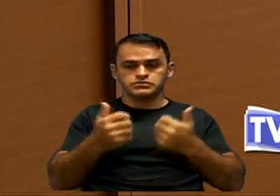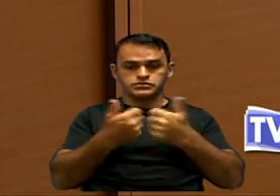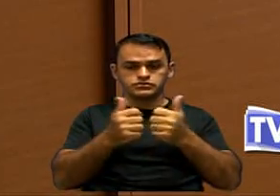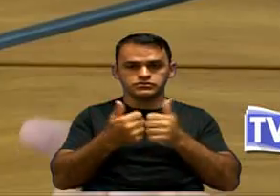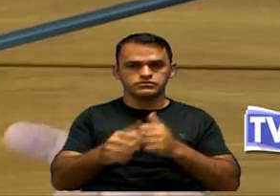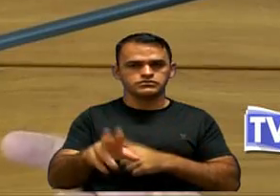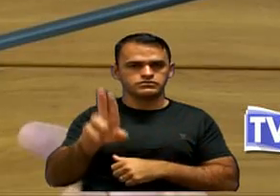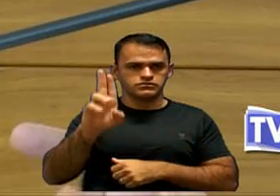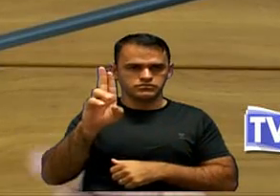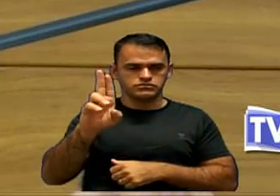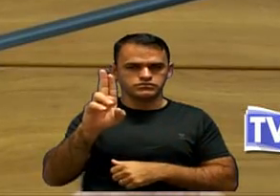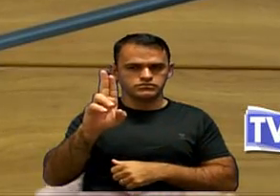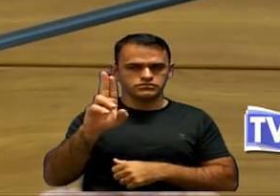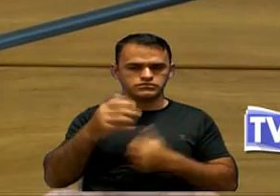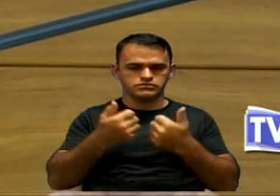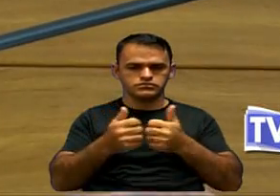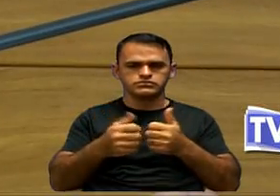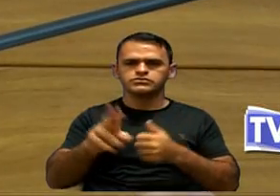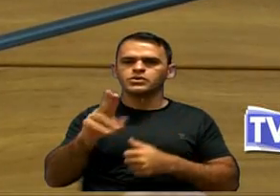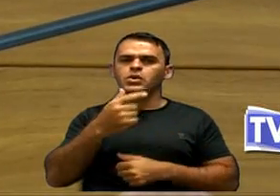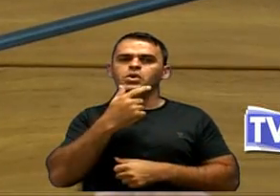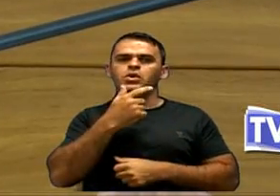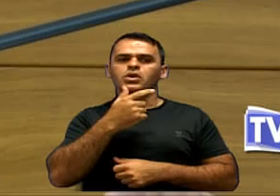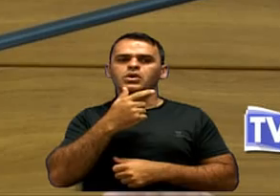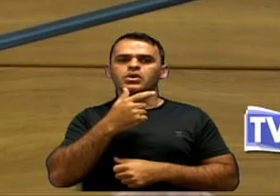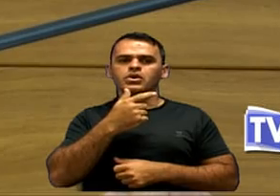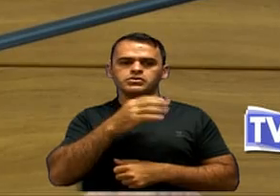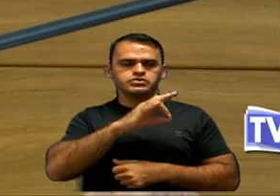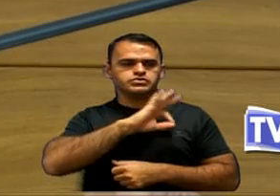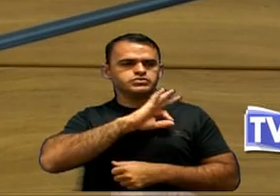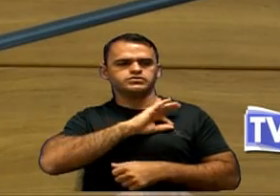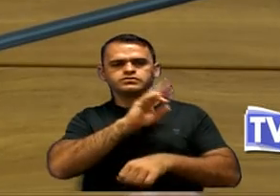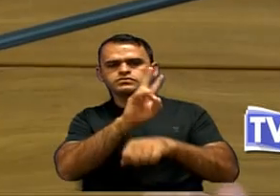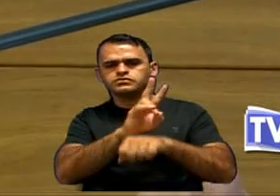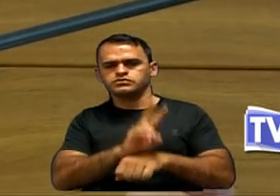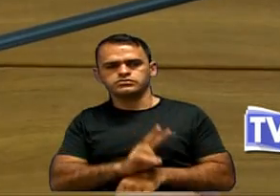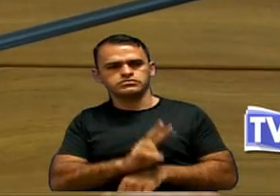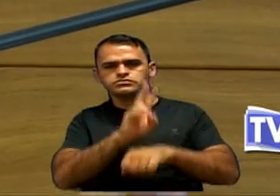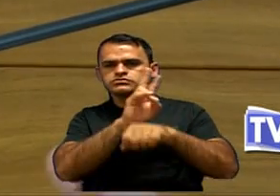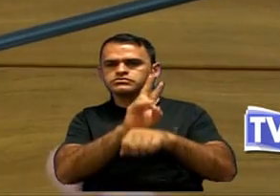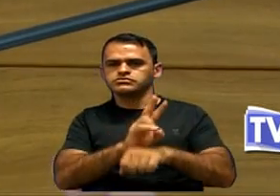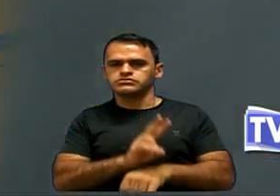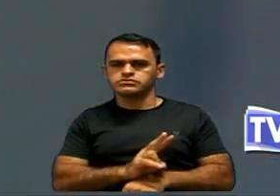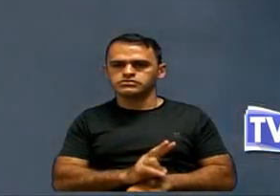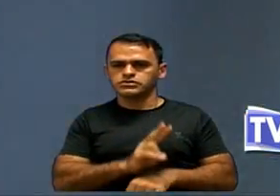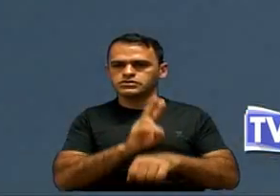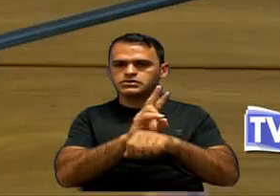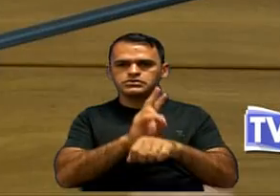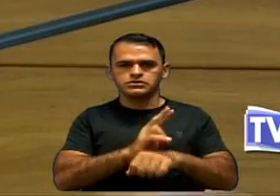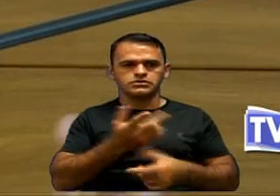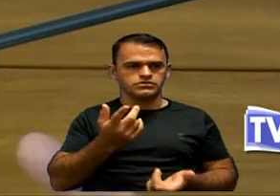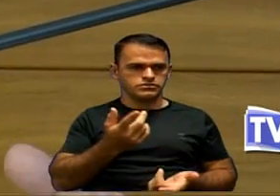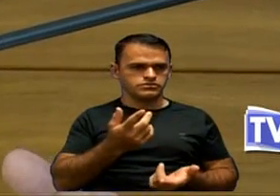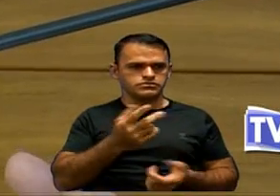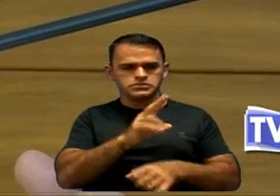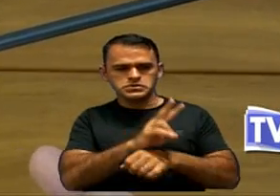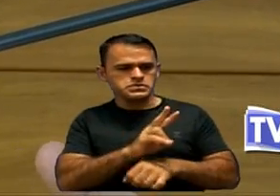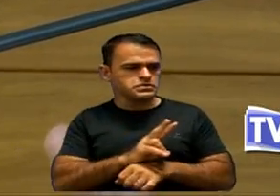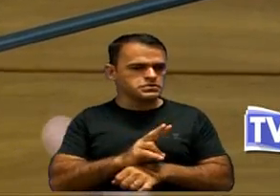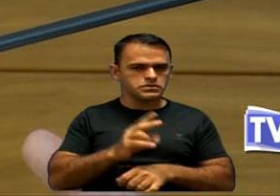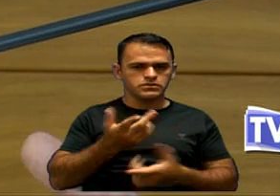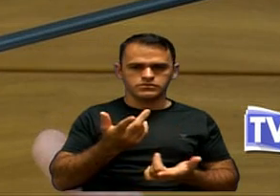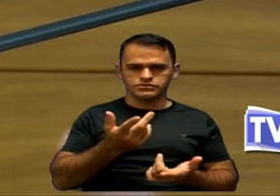de colocar esses observadores em tudo quanto é esquina para a pessoa ficar controlando se está com o celular, se não está com o